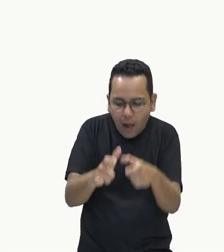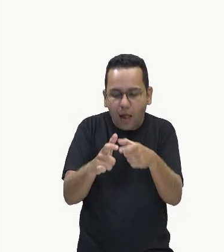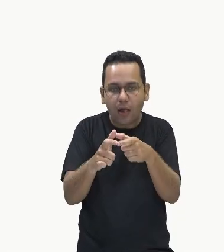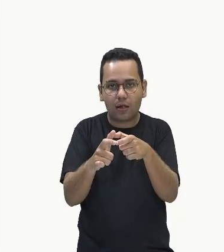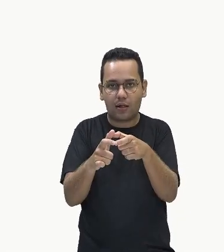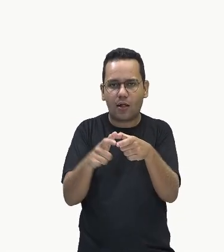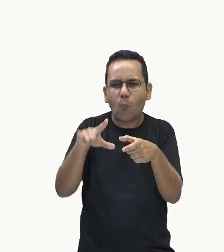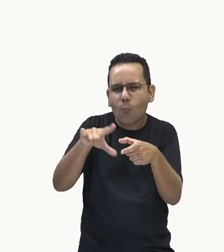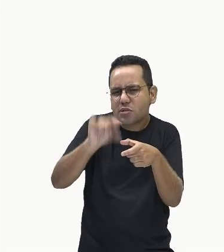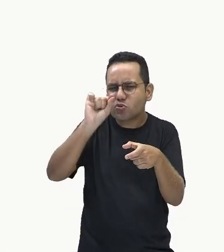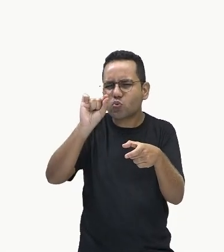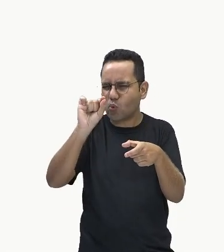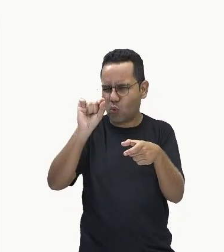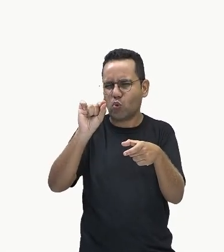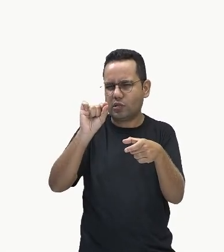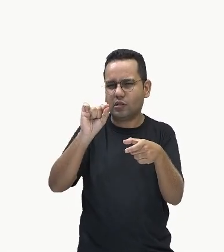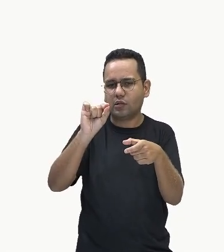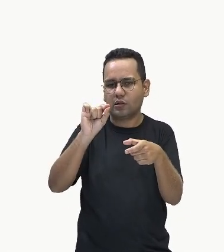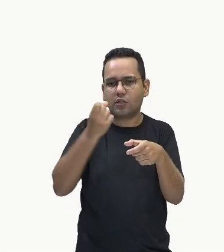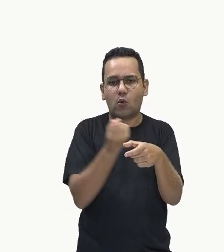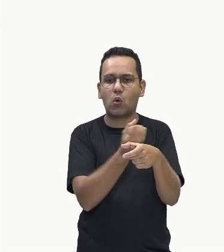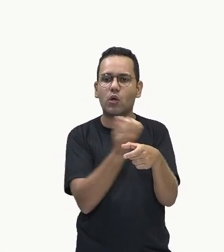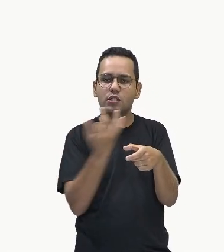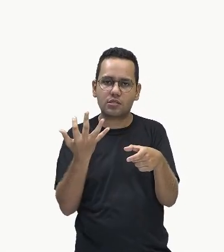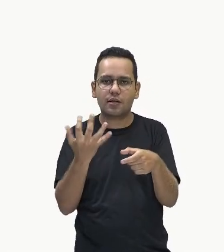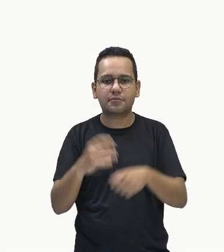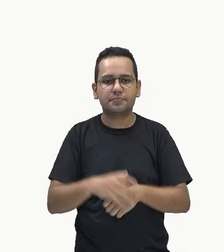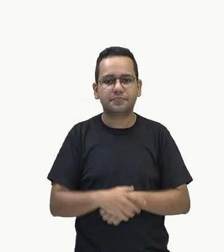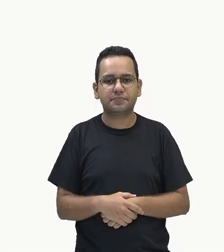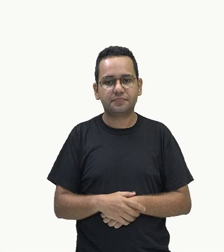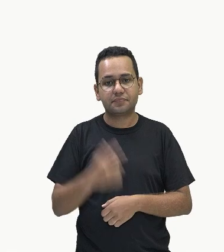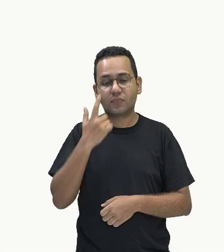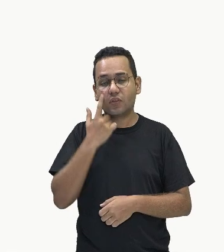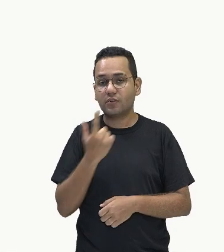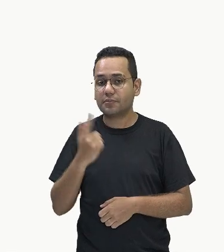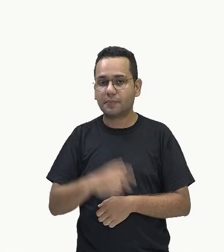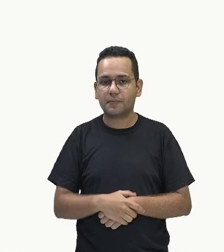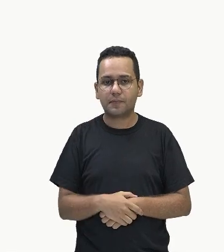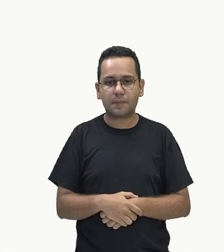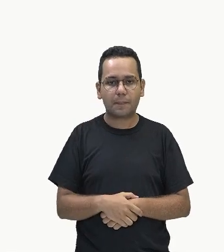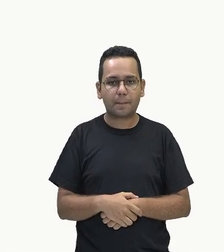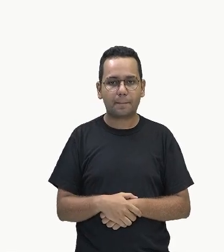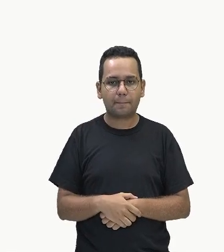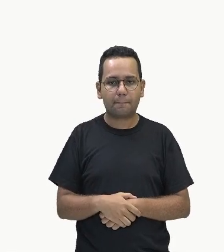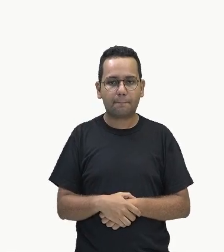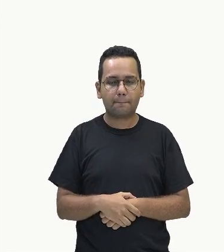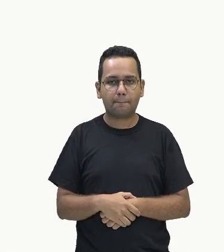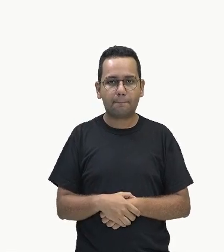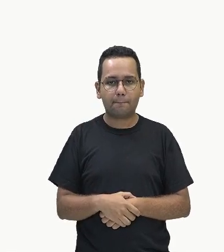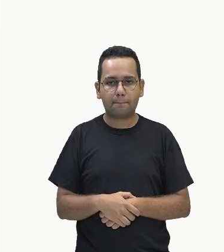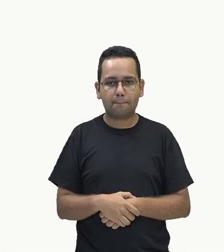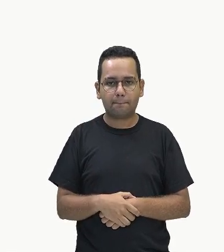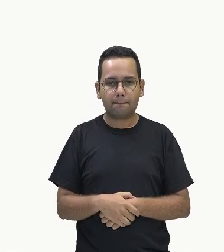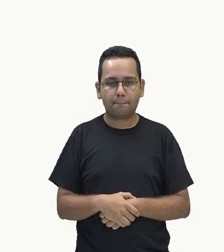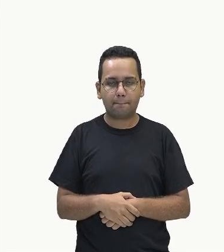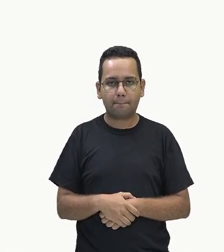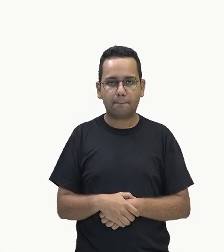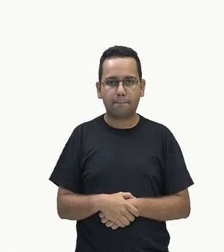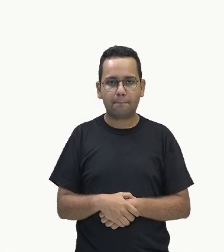ó, representando ó, a população. Então, eu tenho isso aqui tudinho, ok? É a minha